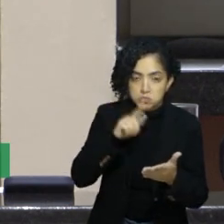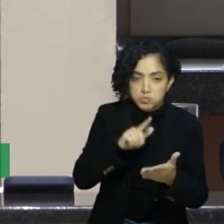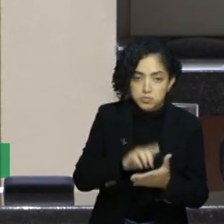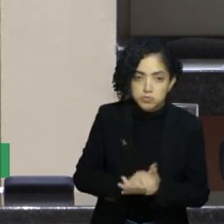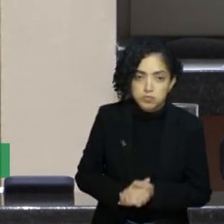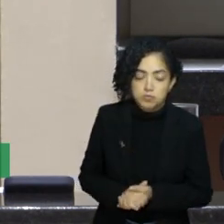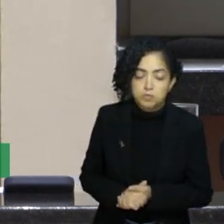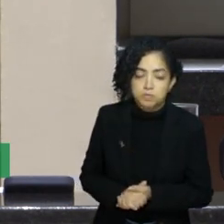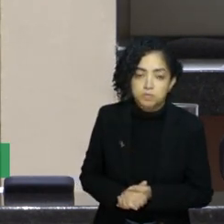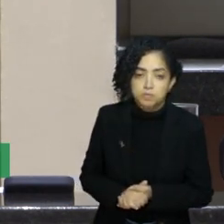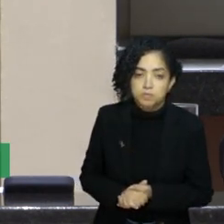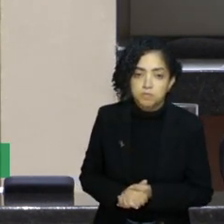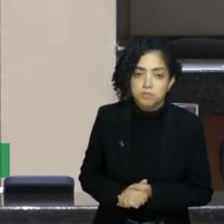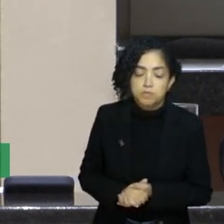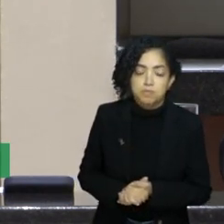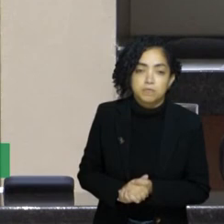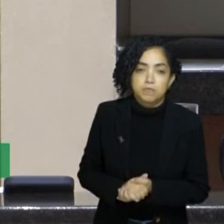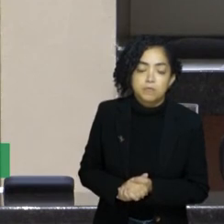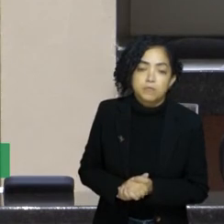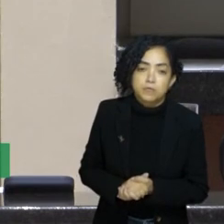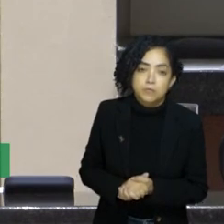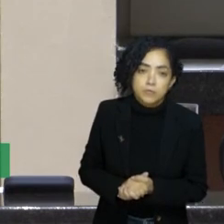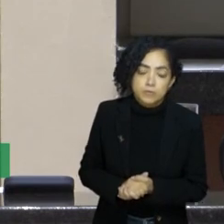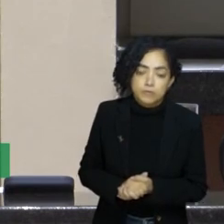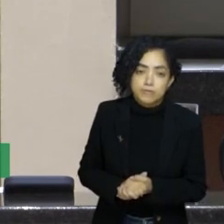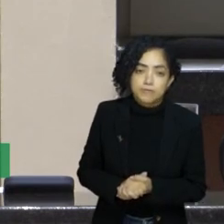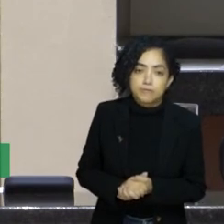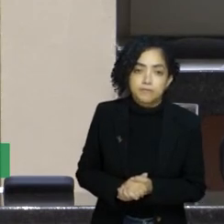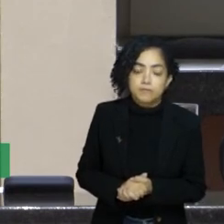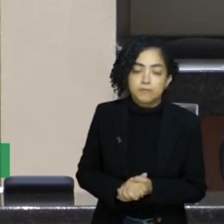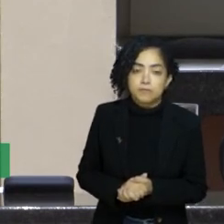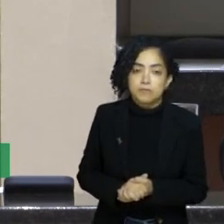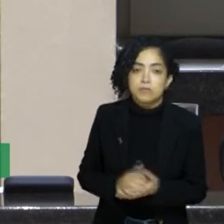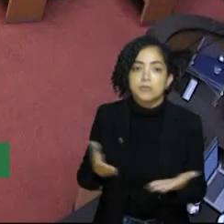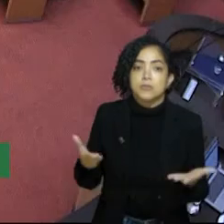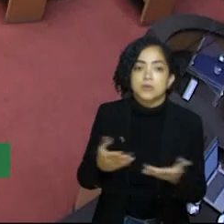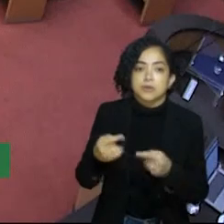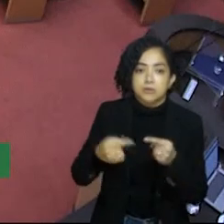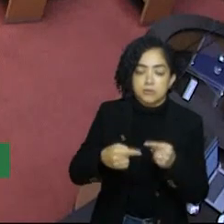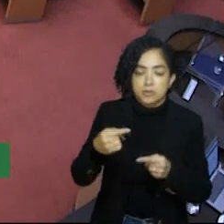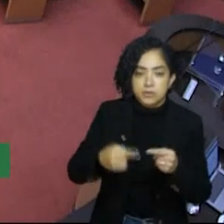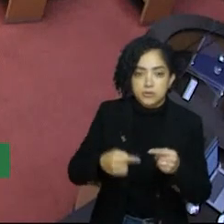sistema da recomendação do relator em discussão.